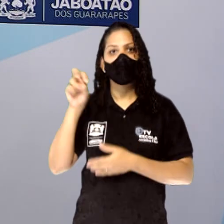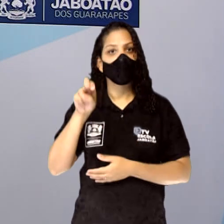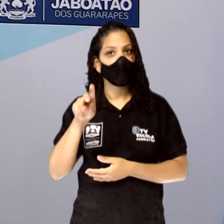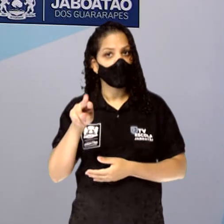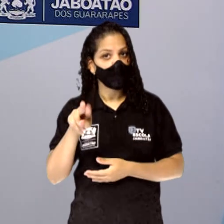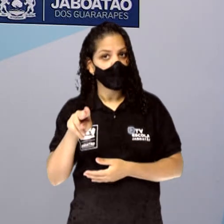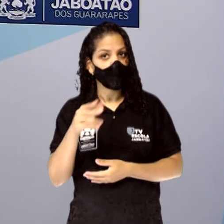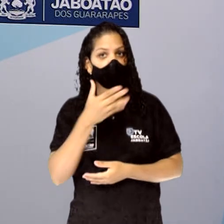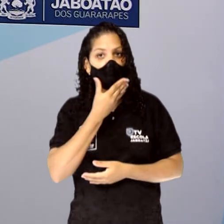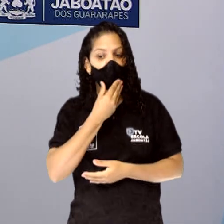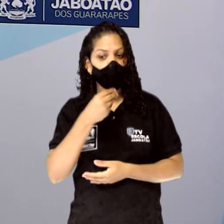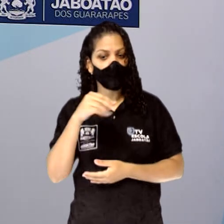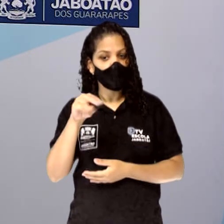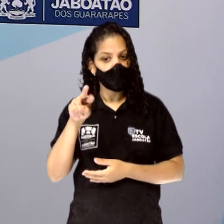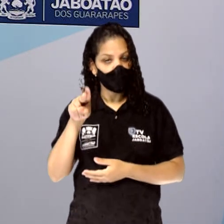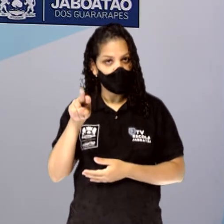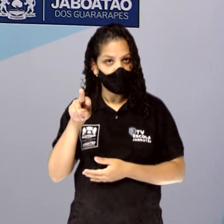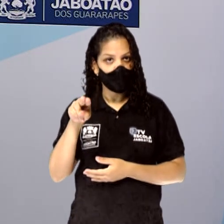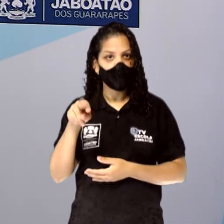Brother.